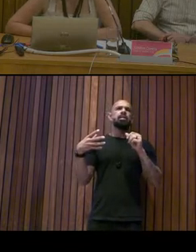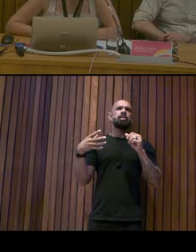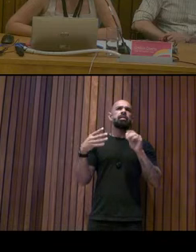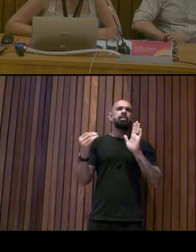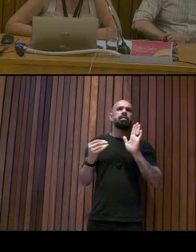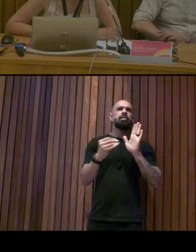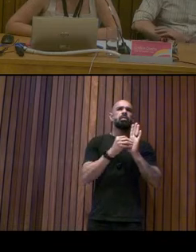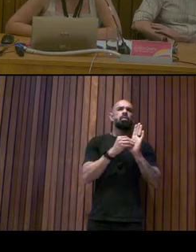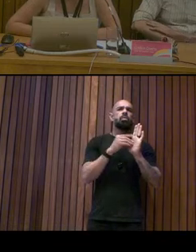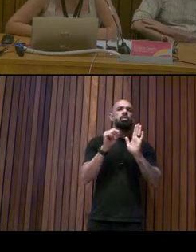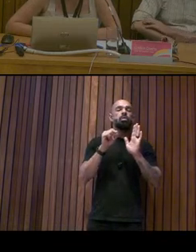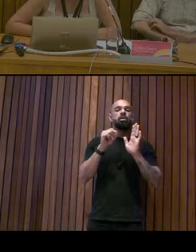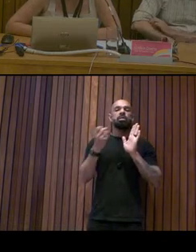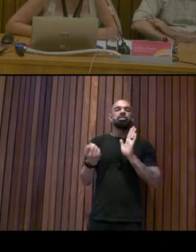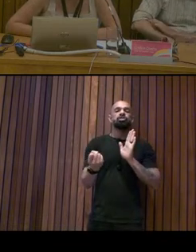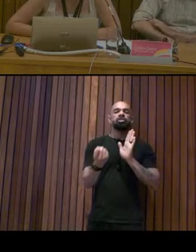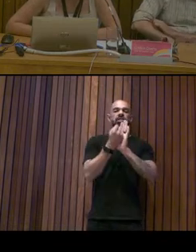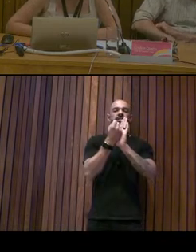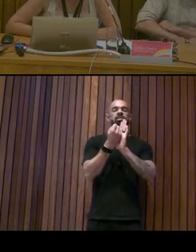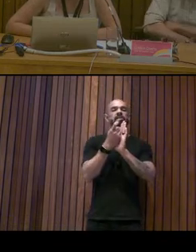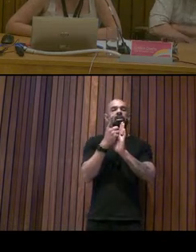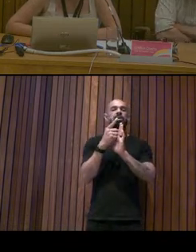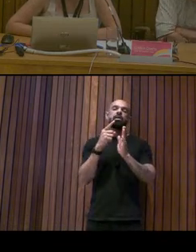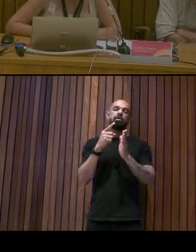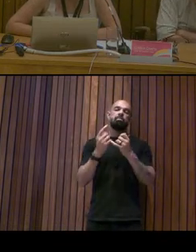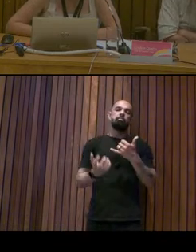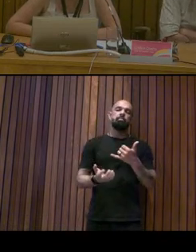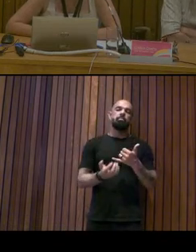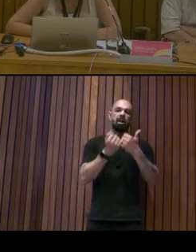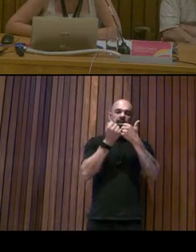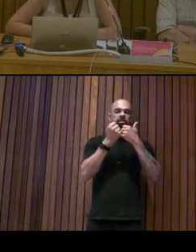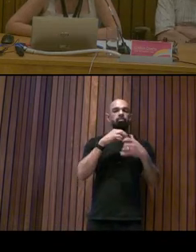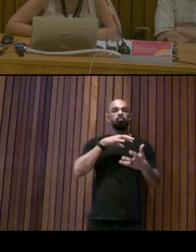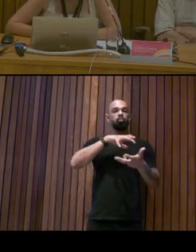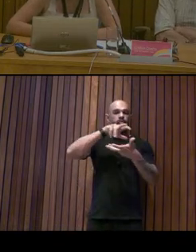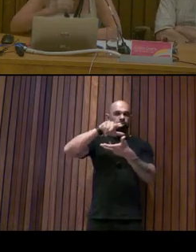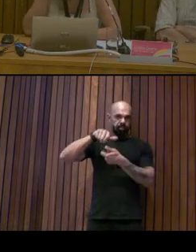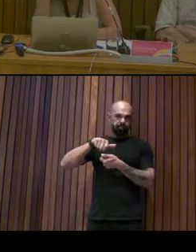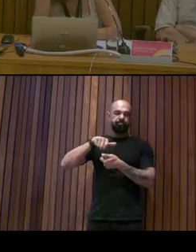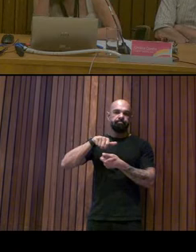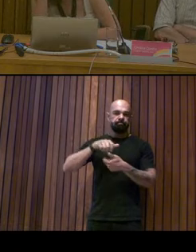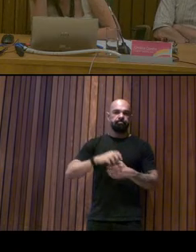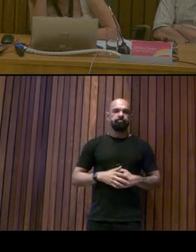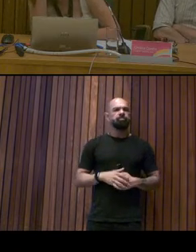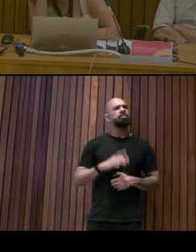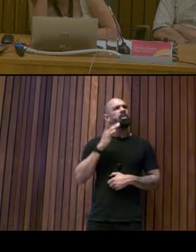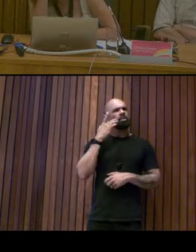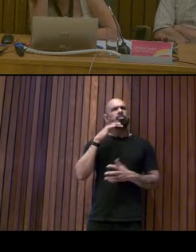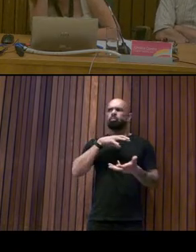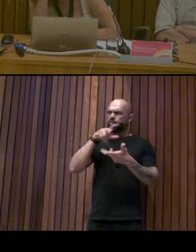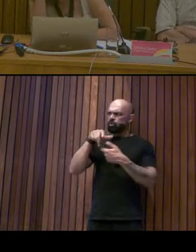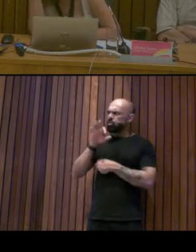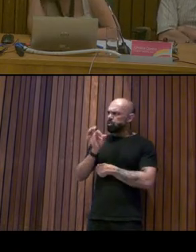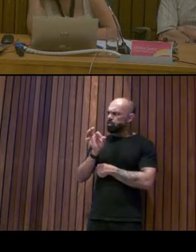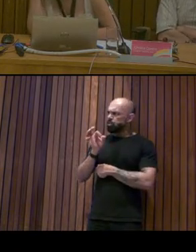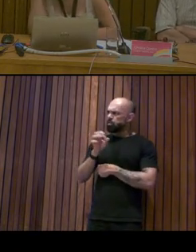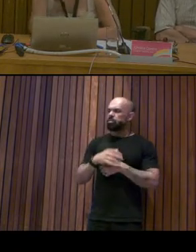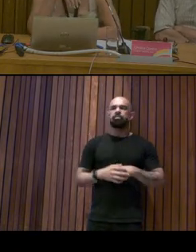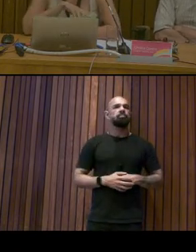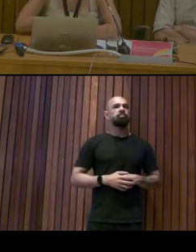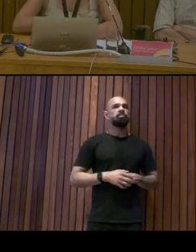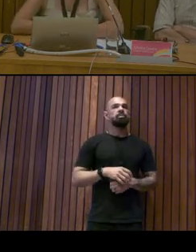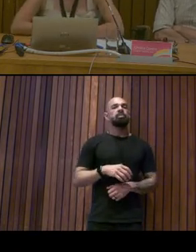contemplada, na verdade, chancelada como patrimônio mundial, né? Acho que foi mundial, né? Isso.